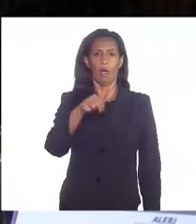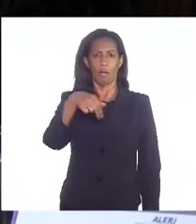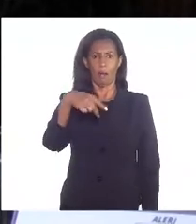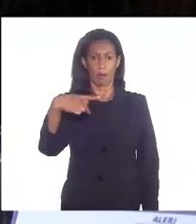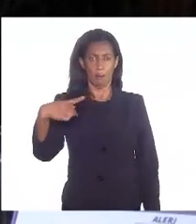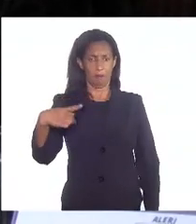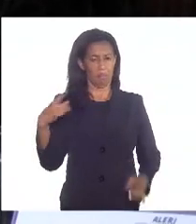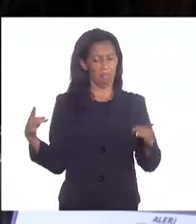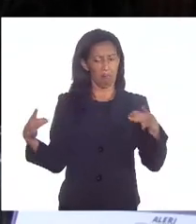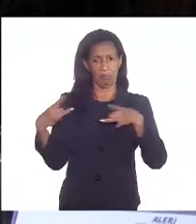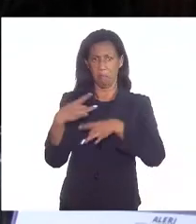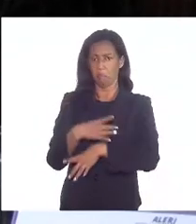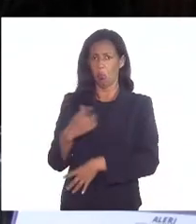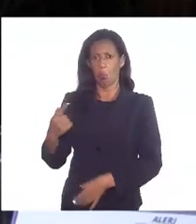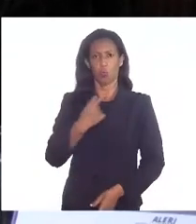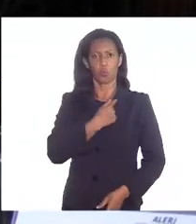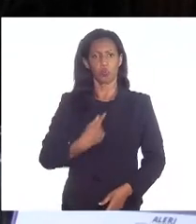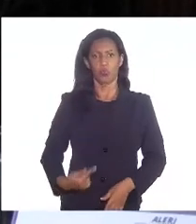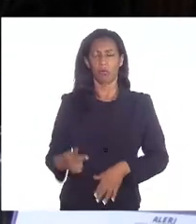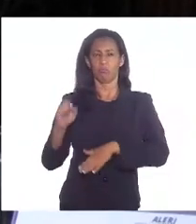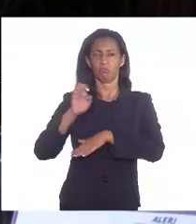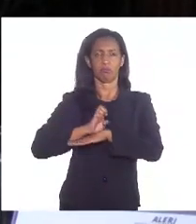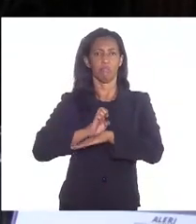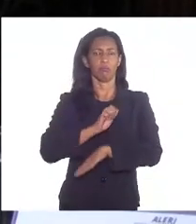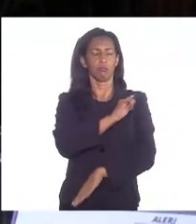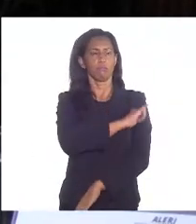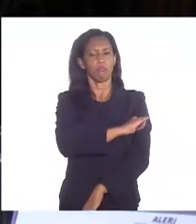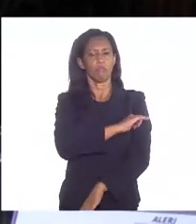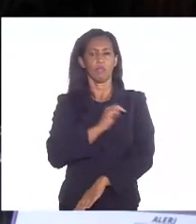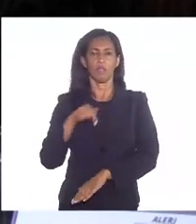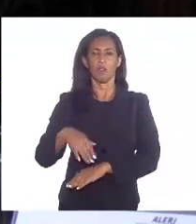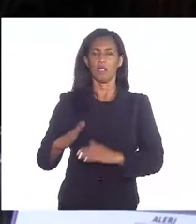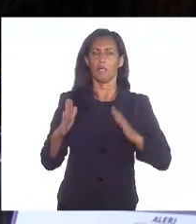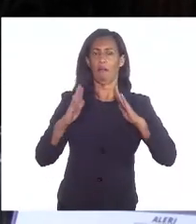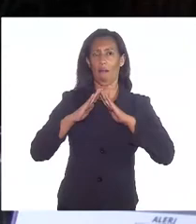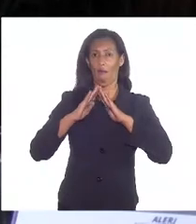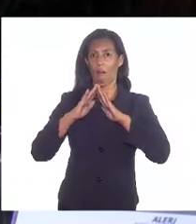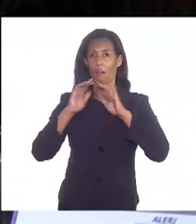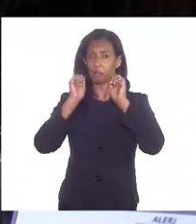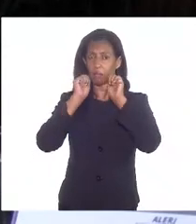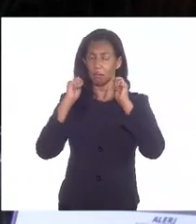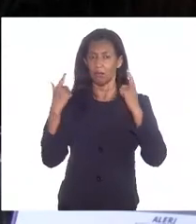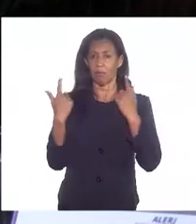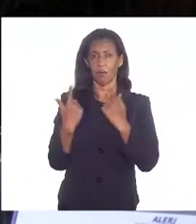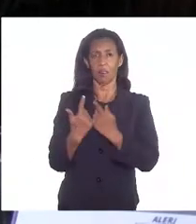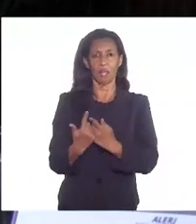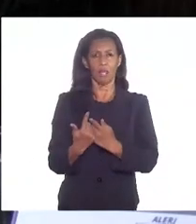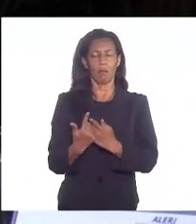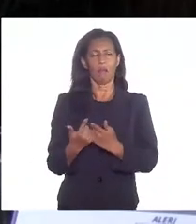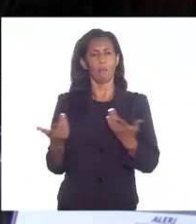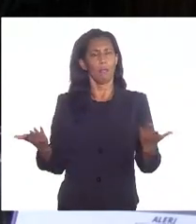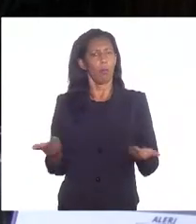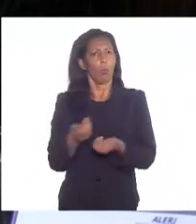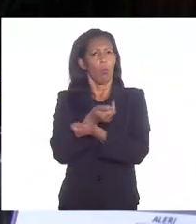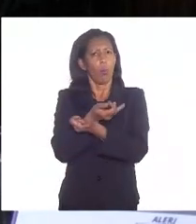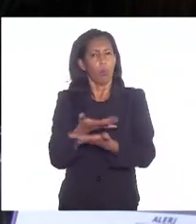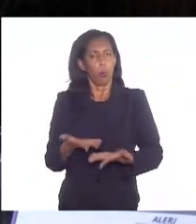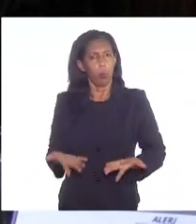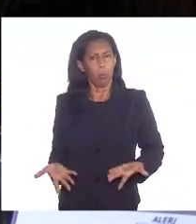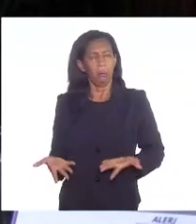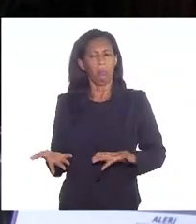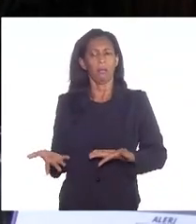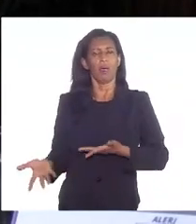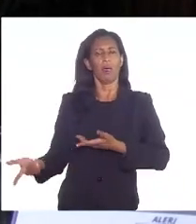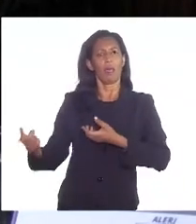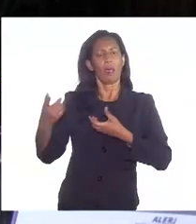a agência à disposição do Governo do Estado do Rio de Janeiro, dessa casa, da Alerge, para celebrarmos parcerias em